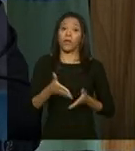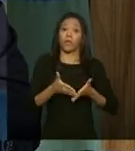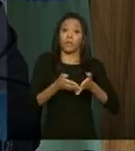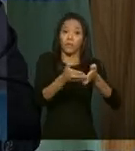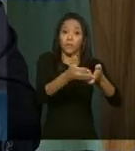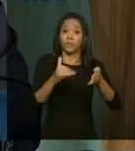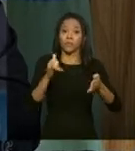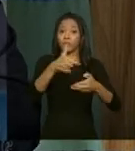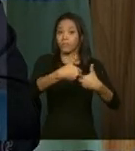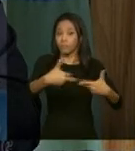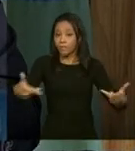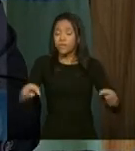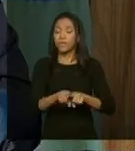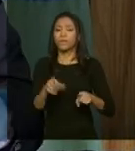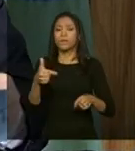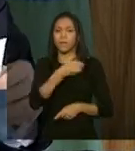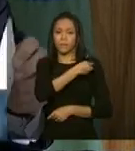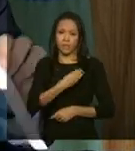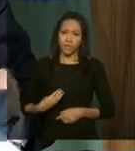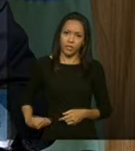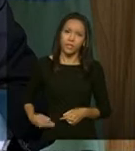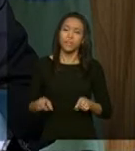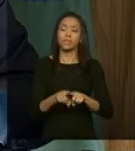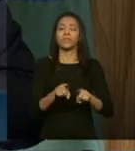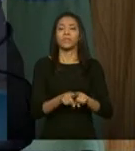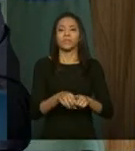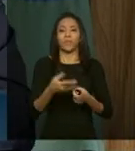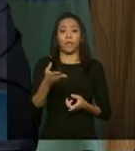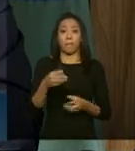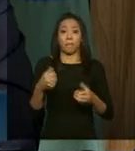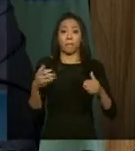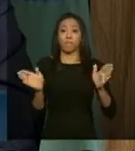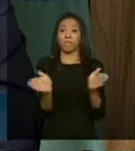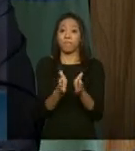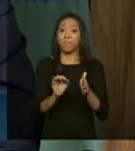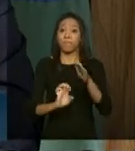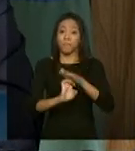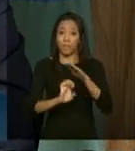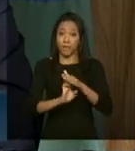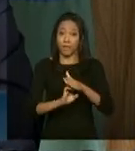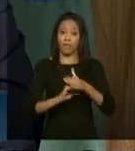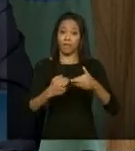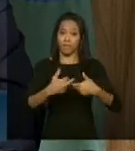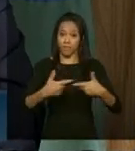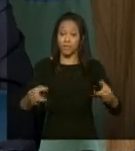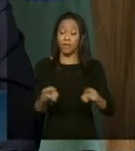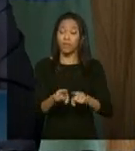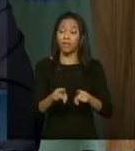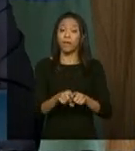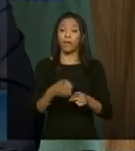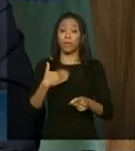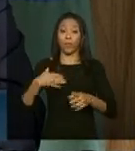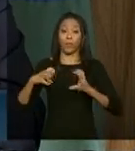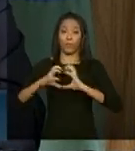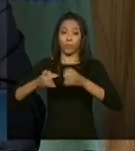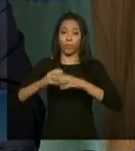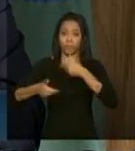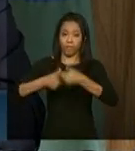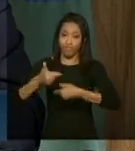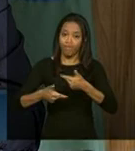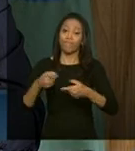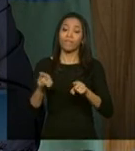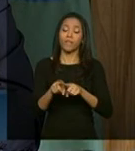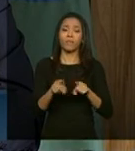Guilherme Afif Domingos, ministro da Secretaria de Micro e Pequena Empresa. Queria saudar também a minha equipe, que se empenhou muito nesse trabalho, saudando o Valdir, nosso